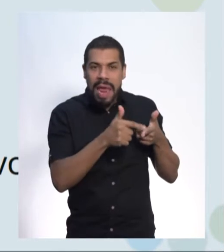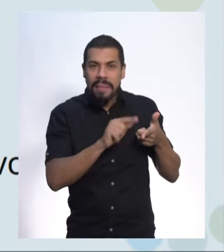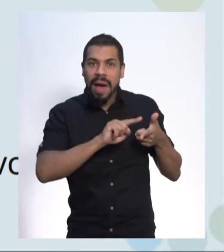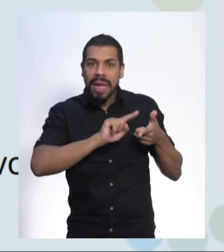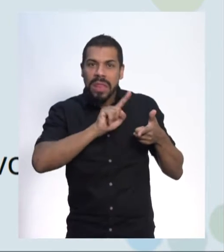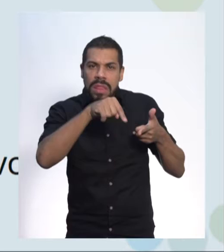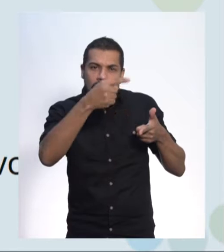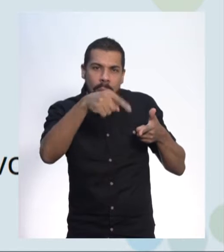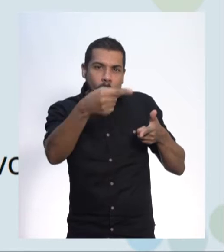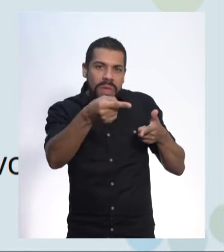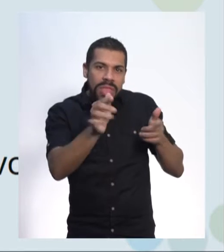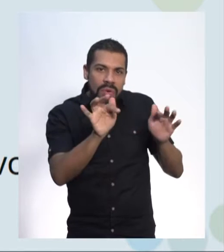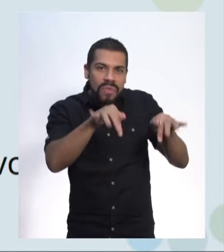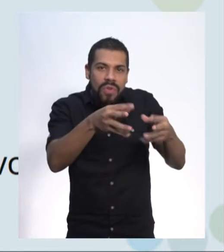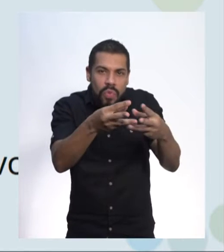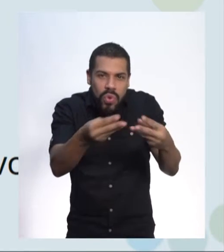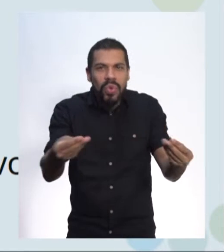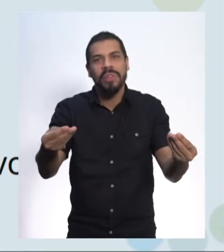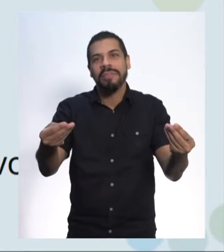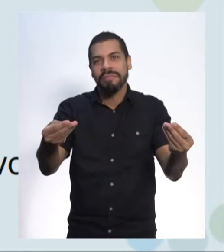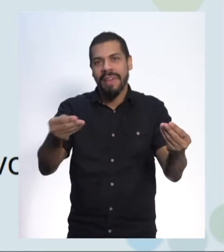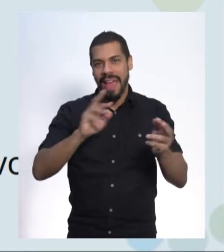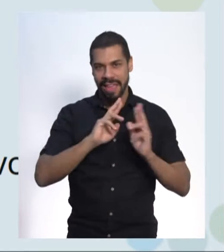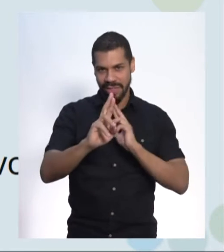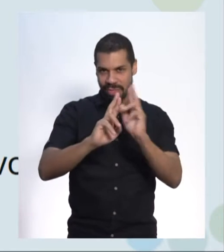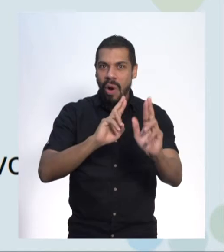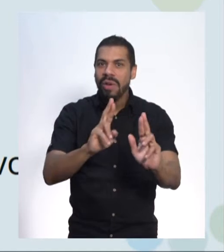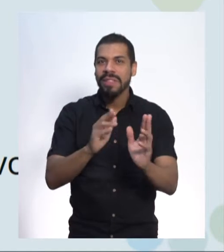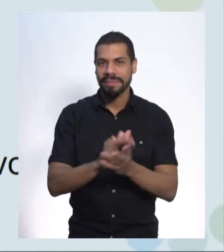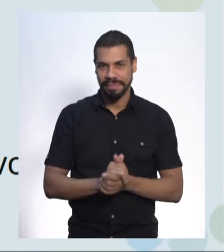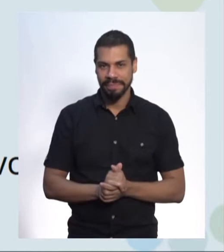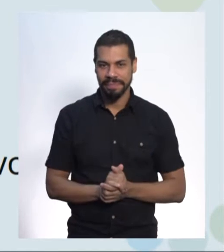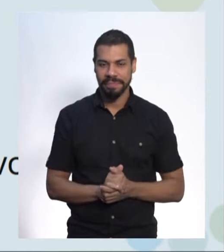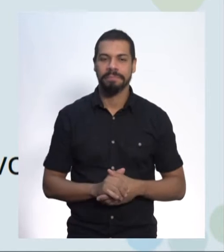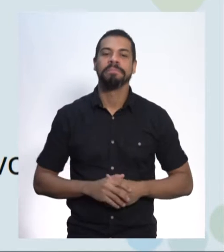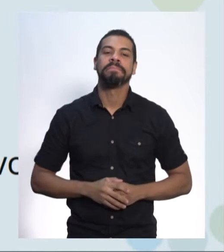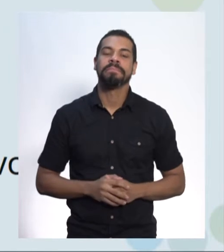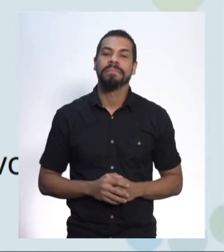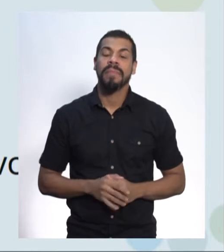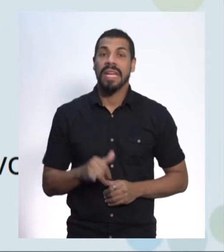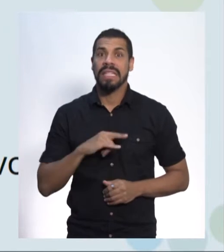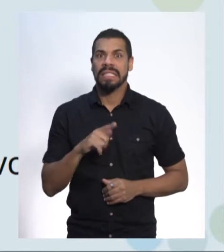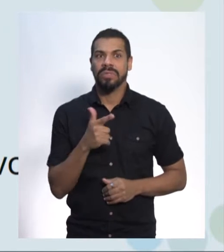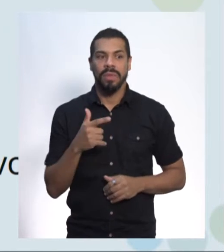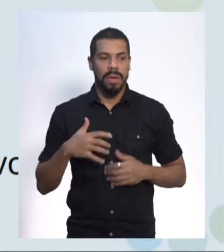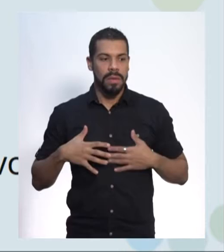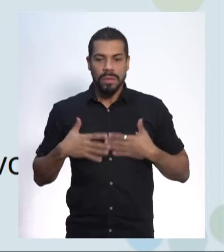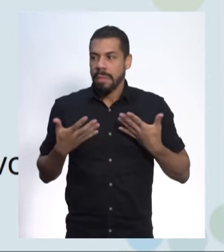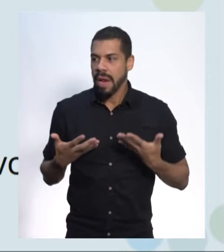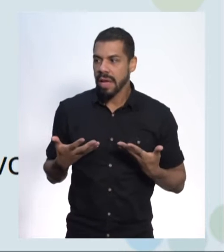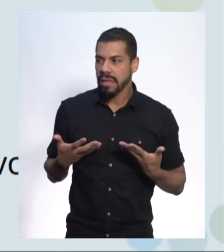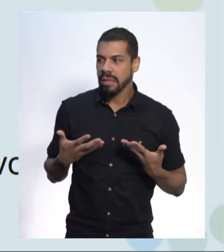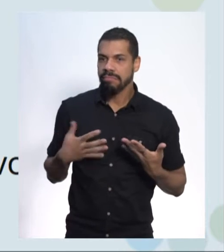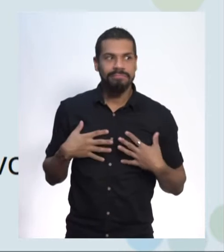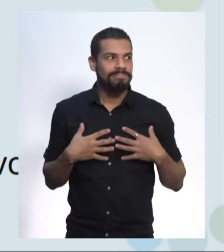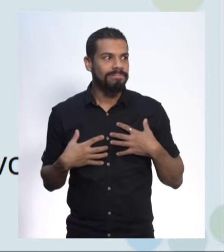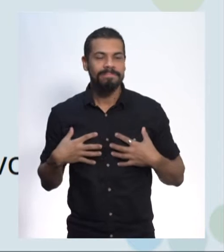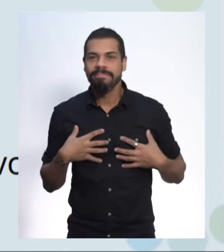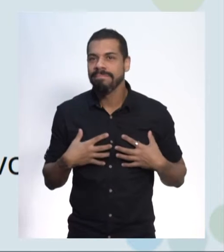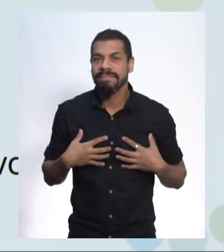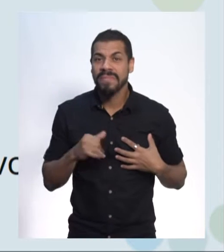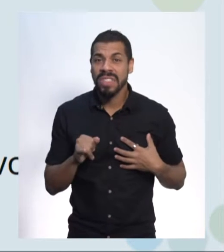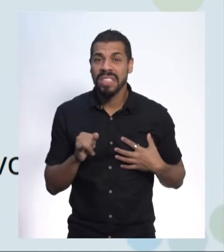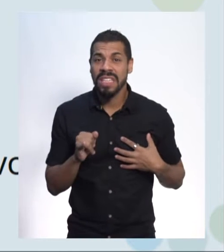esse problema. Eu tenho que organizar esse problema. Geração de surpresa. Se eu não tenho surpresa, as pessoas não se cativam. Se a